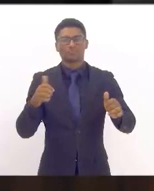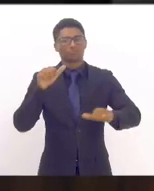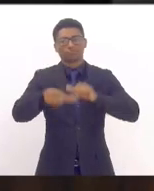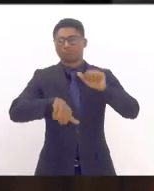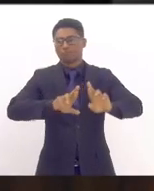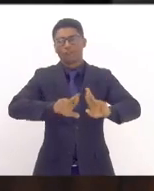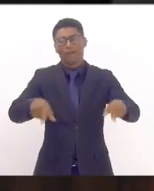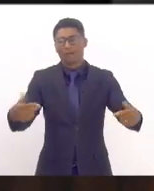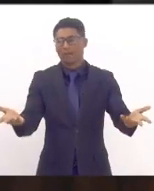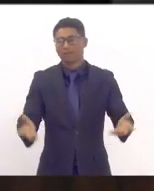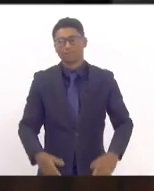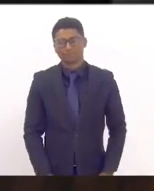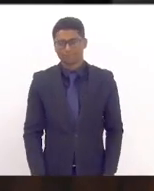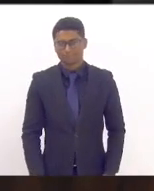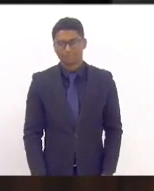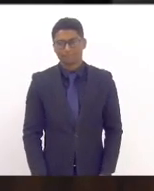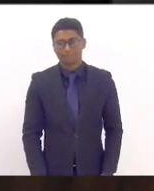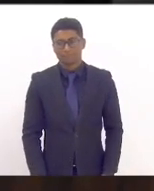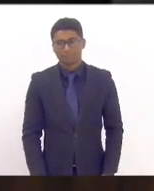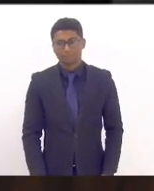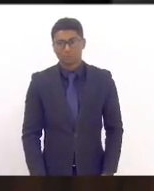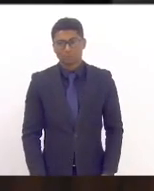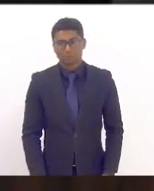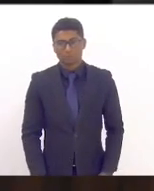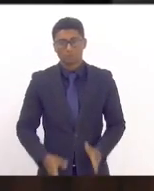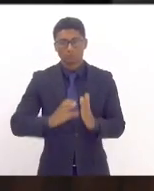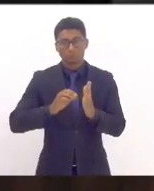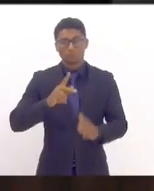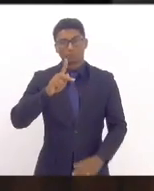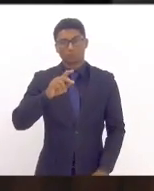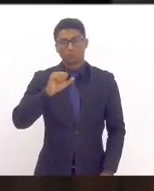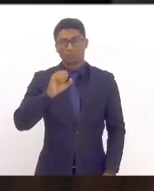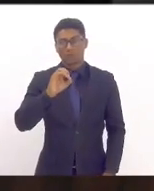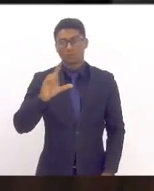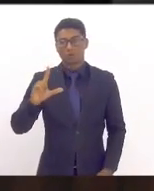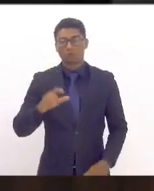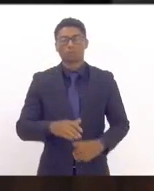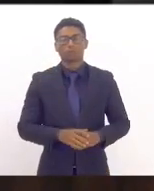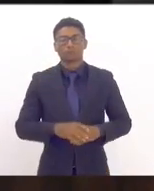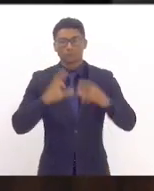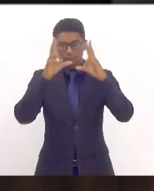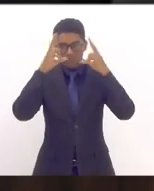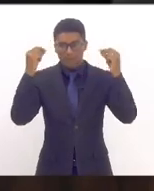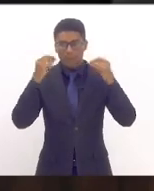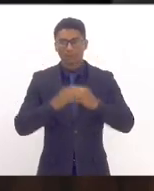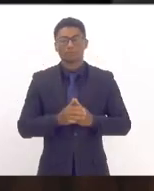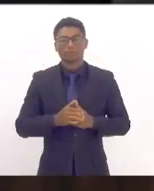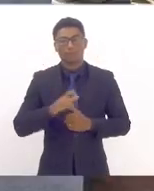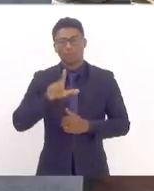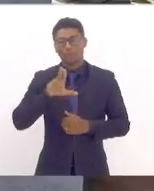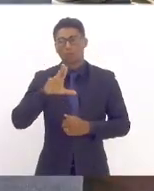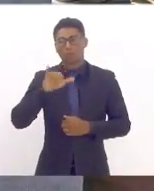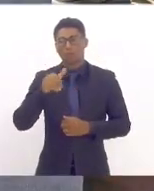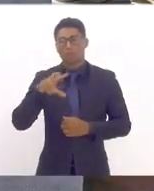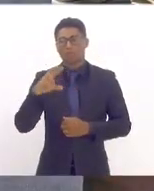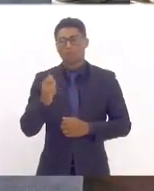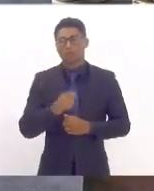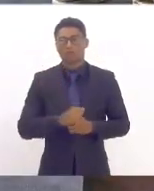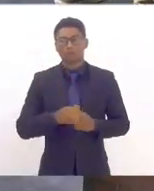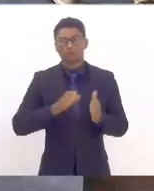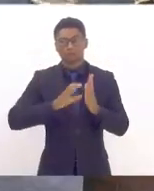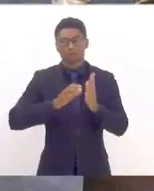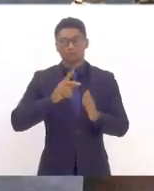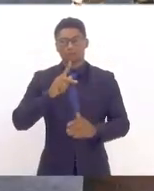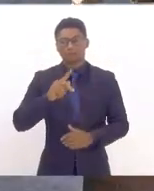contrário deputados do PSOL enfermeira Rejane Lucinha PSB